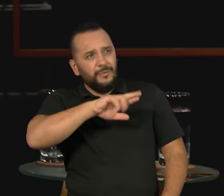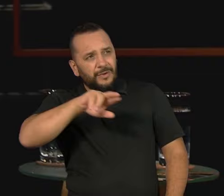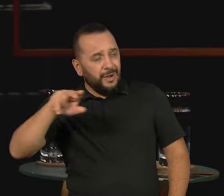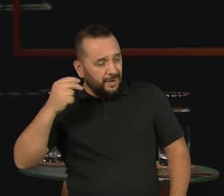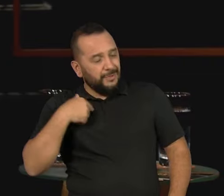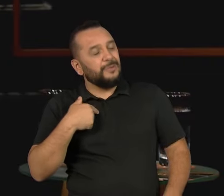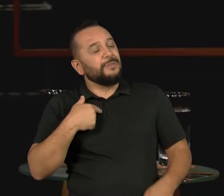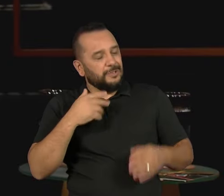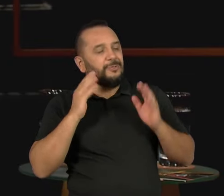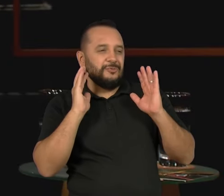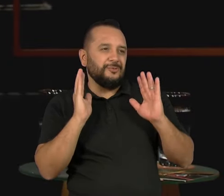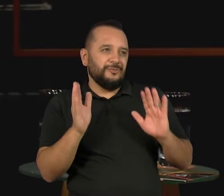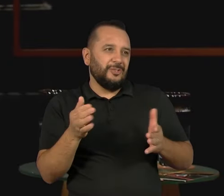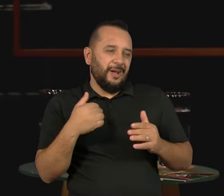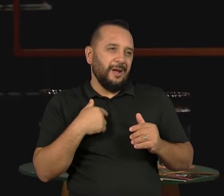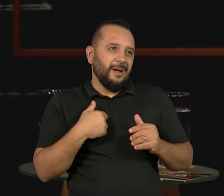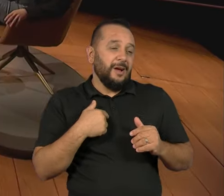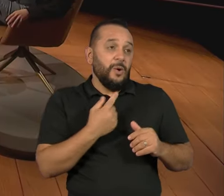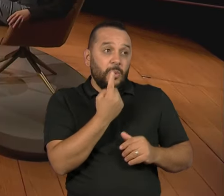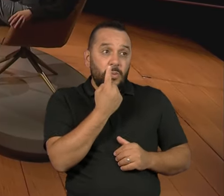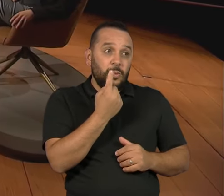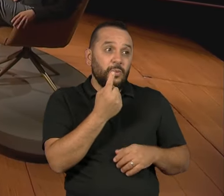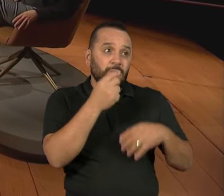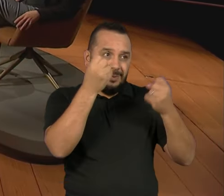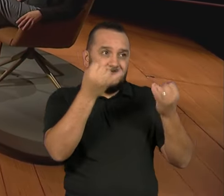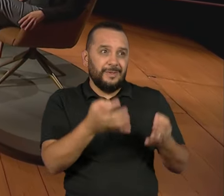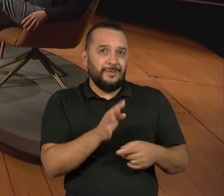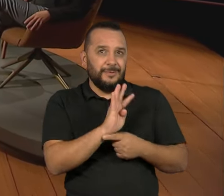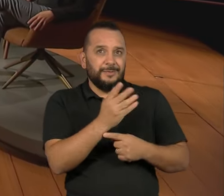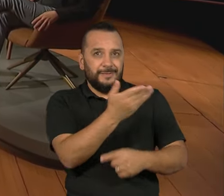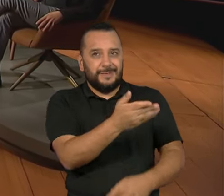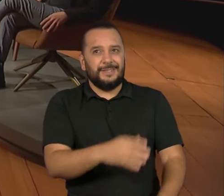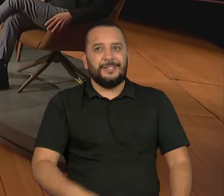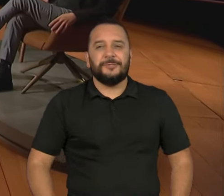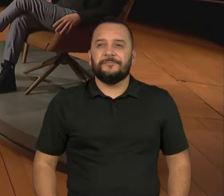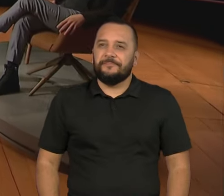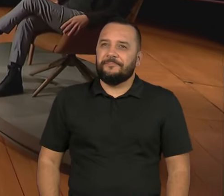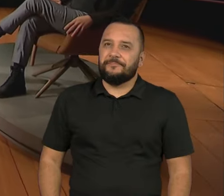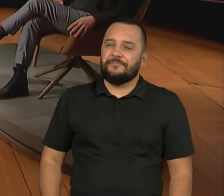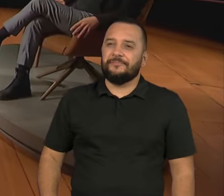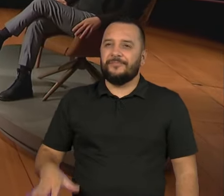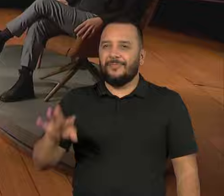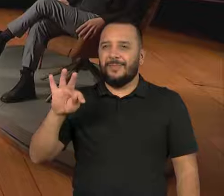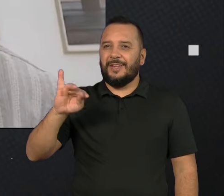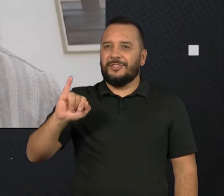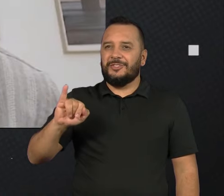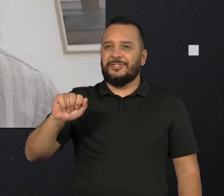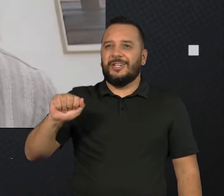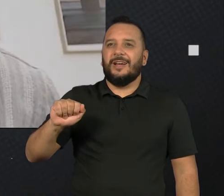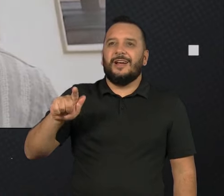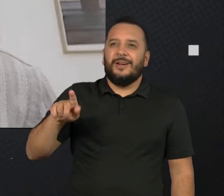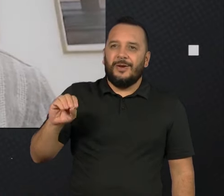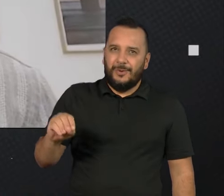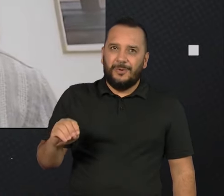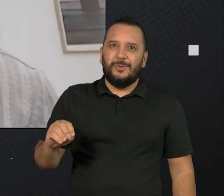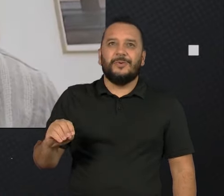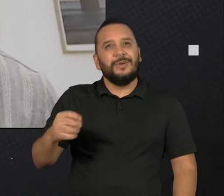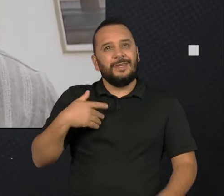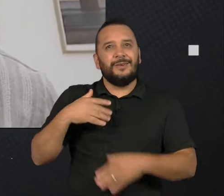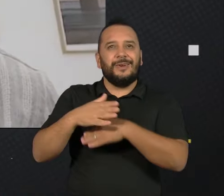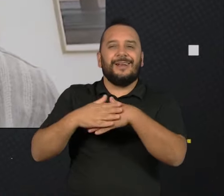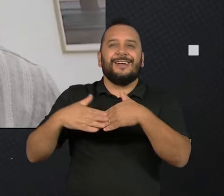questão de te mandar umas palavras. Que maravilha! Tiago é uma pessoa que eu guardo muito